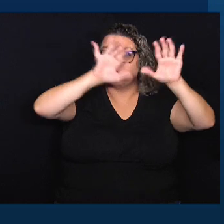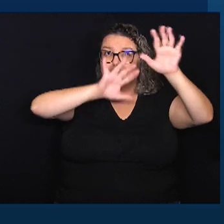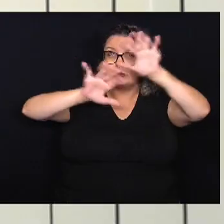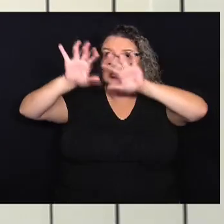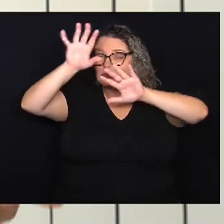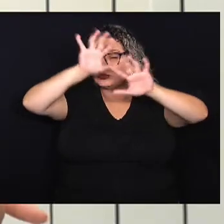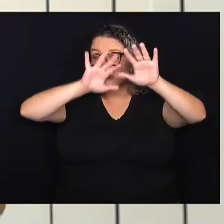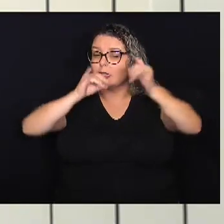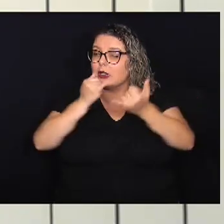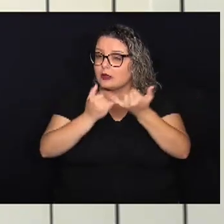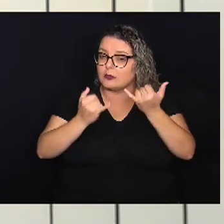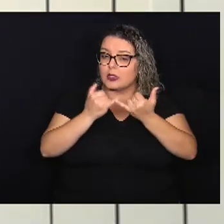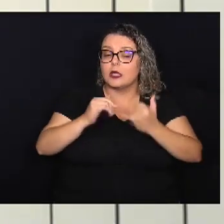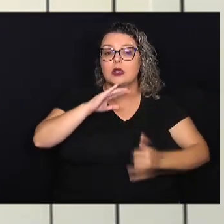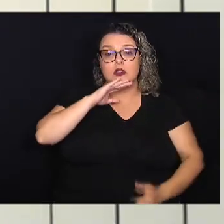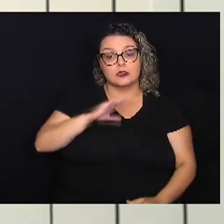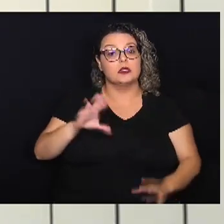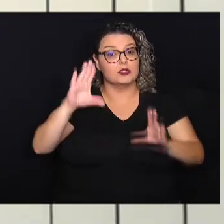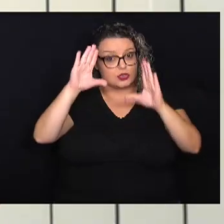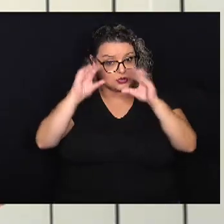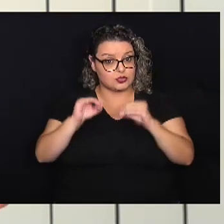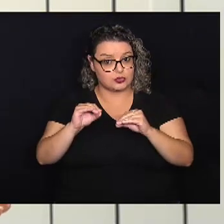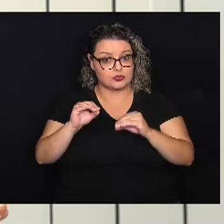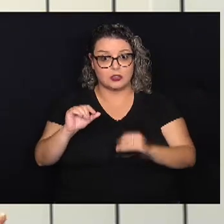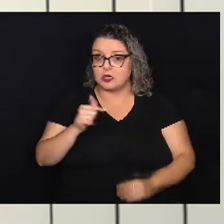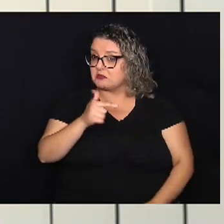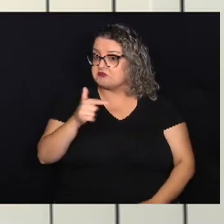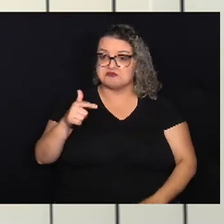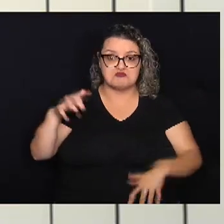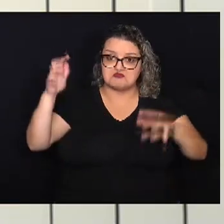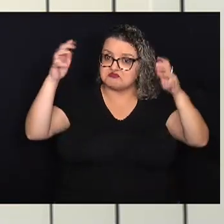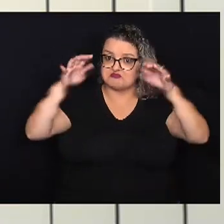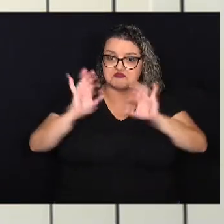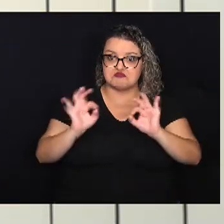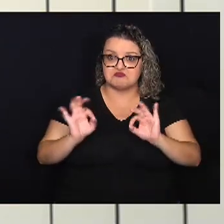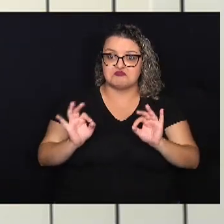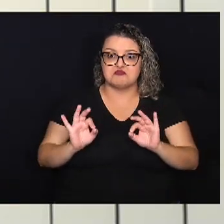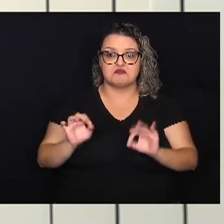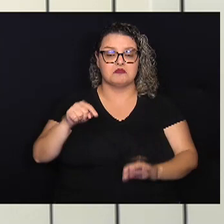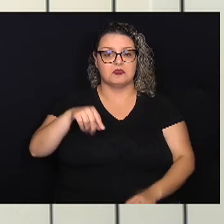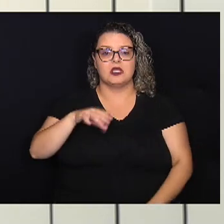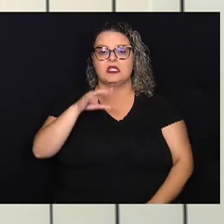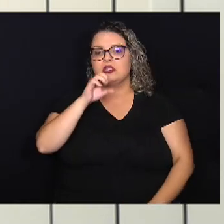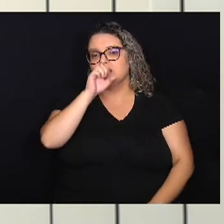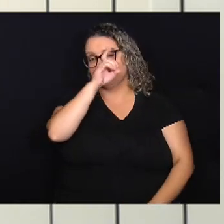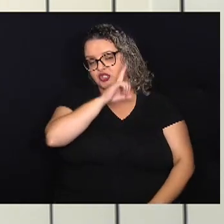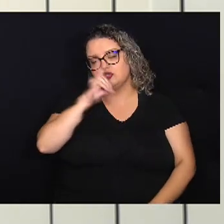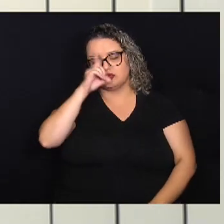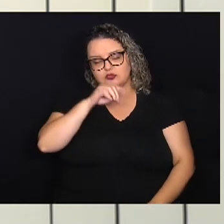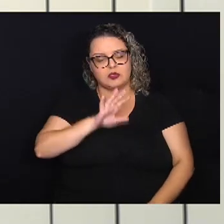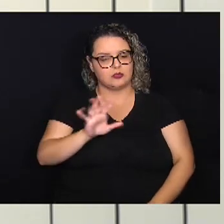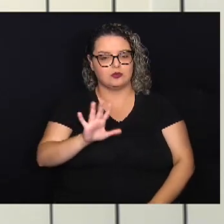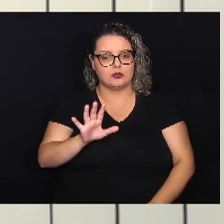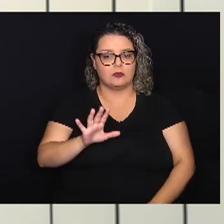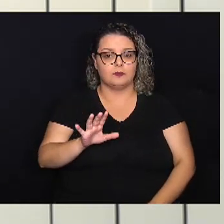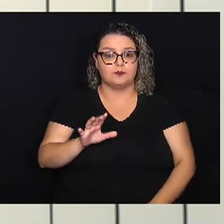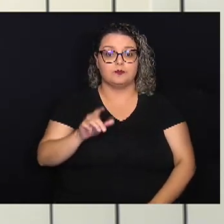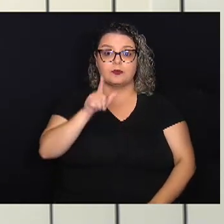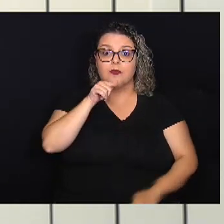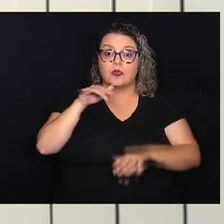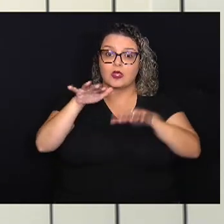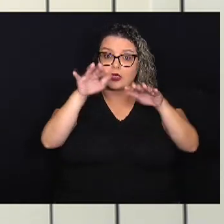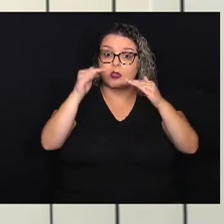nublado entre tarde e noite. E não há perspectiva aí de chuva para este domingo na região. A umidade relativa do ar